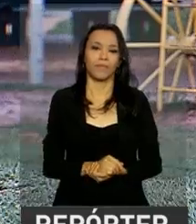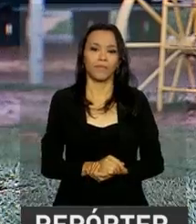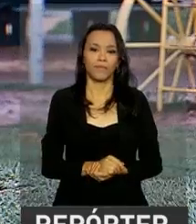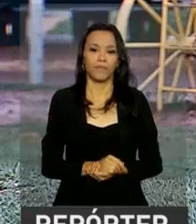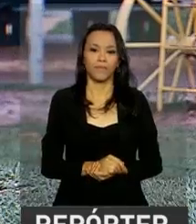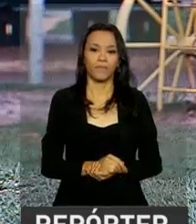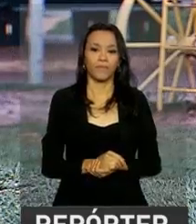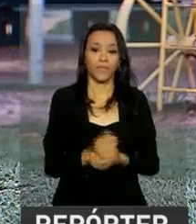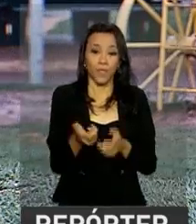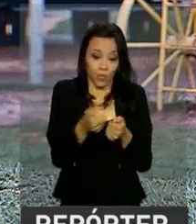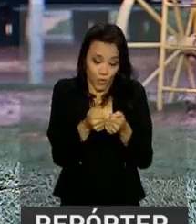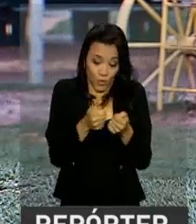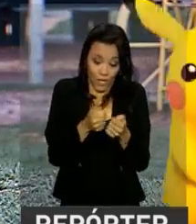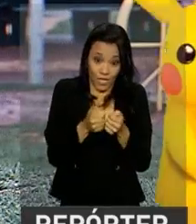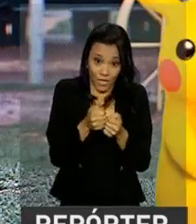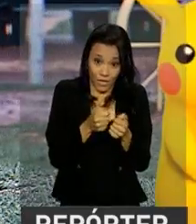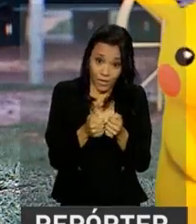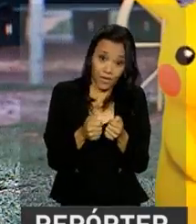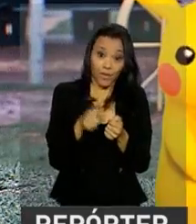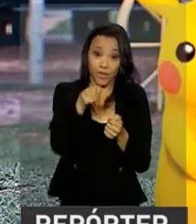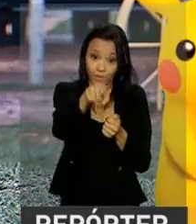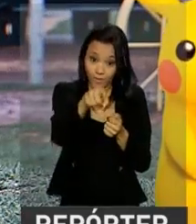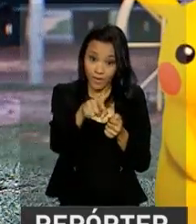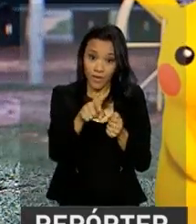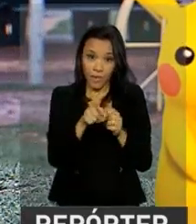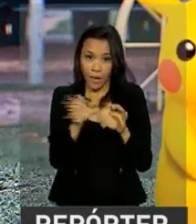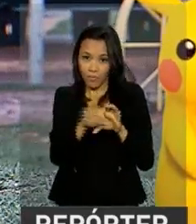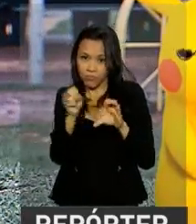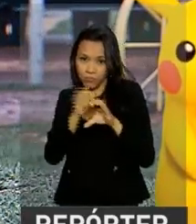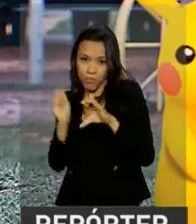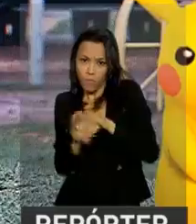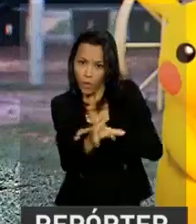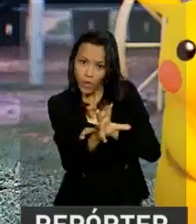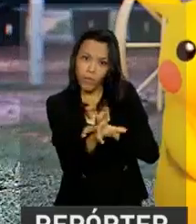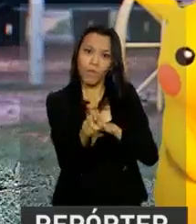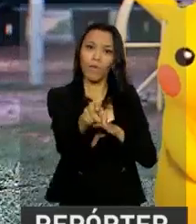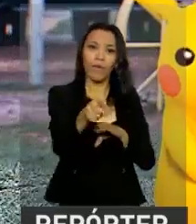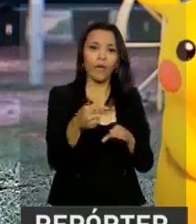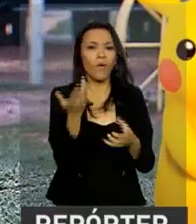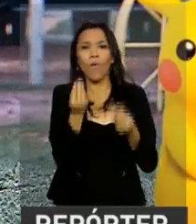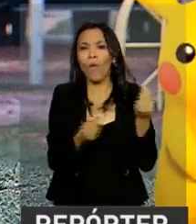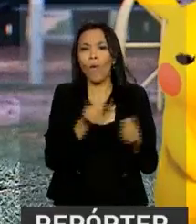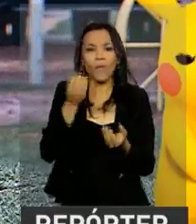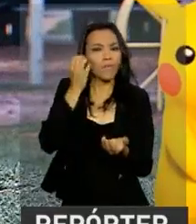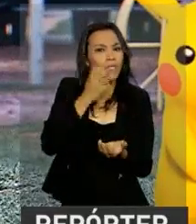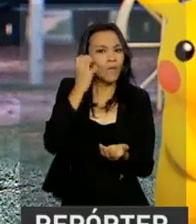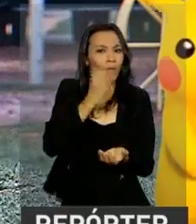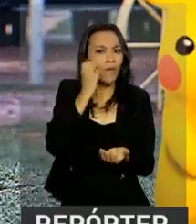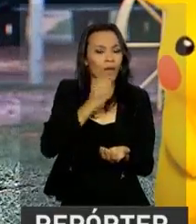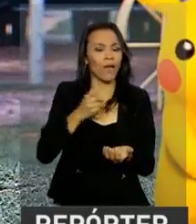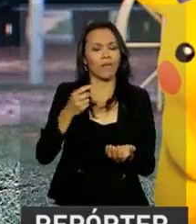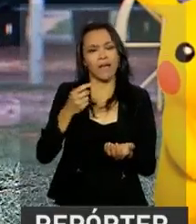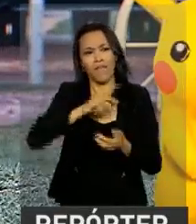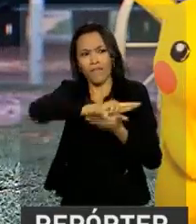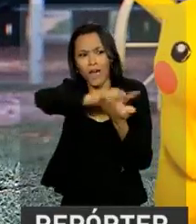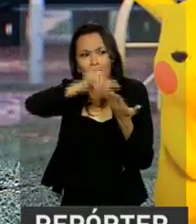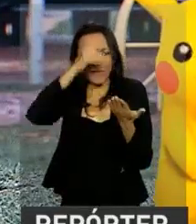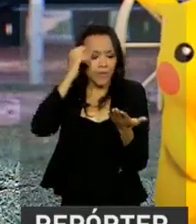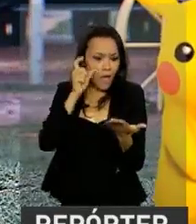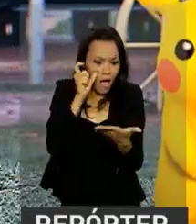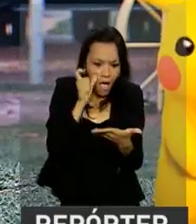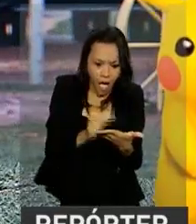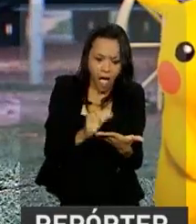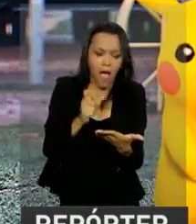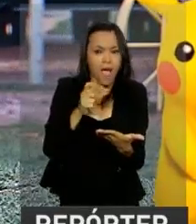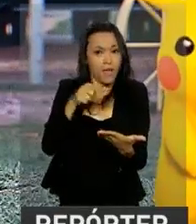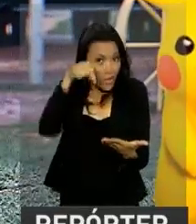O joguinho de realidade aumentada para capturar monstrinhos pelo telefone celular conquistou gente no mundo inteiro e